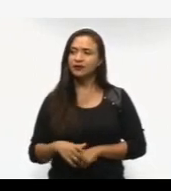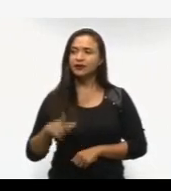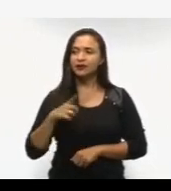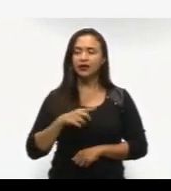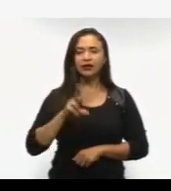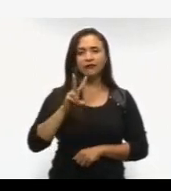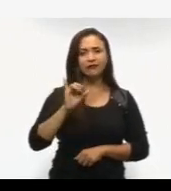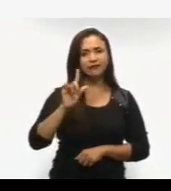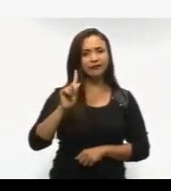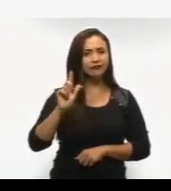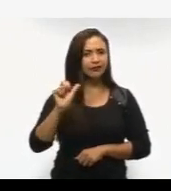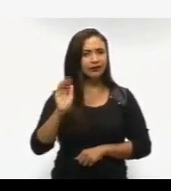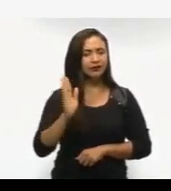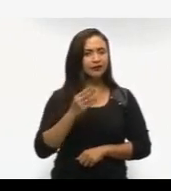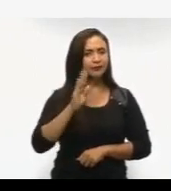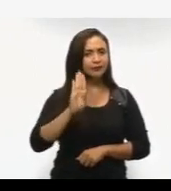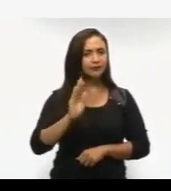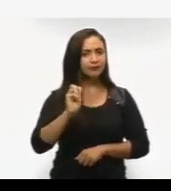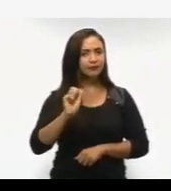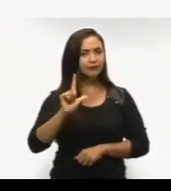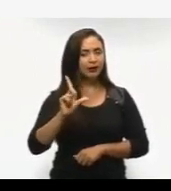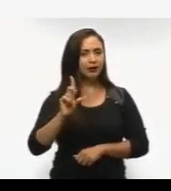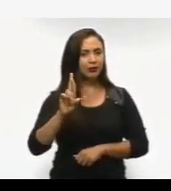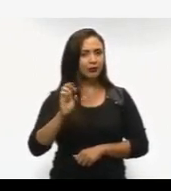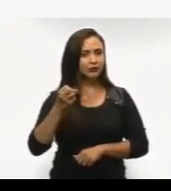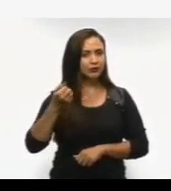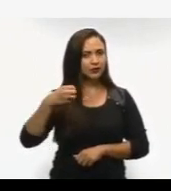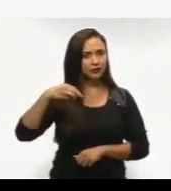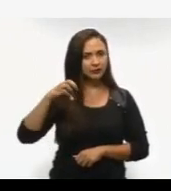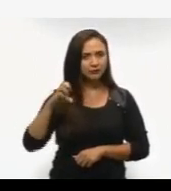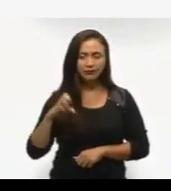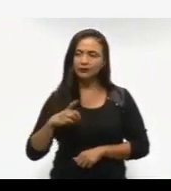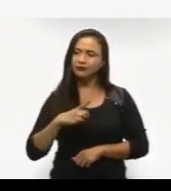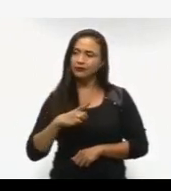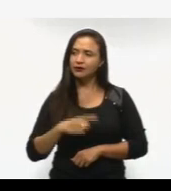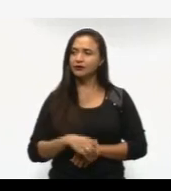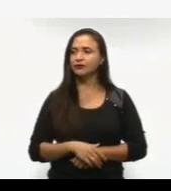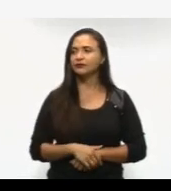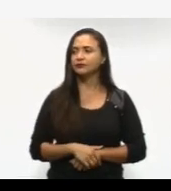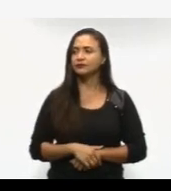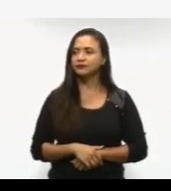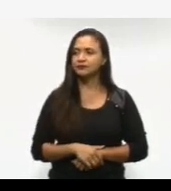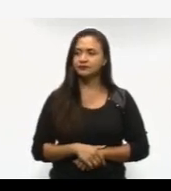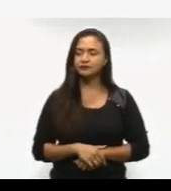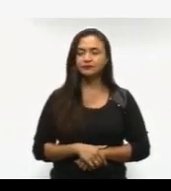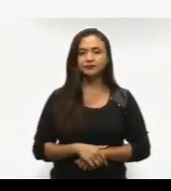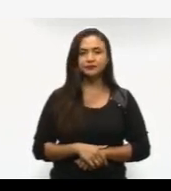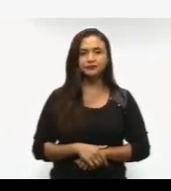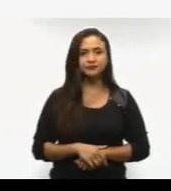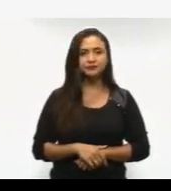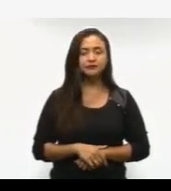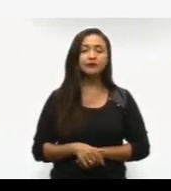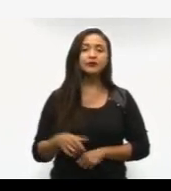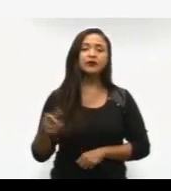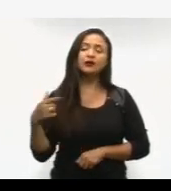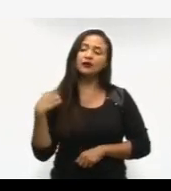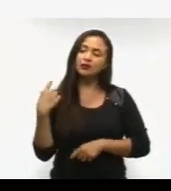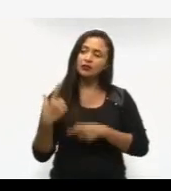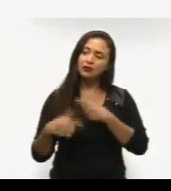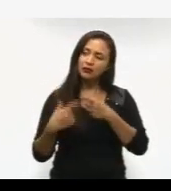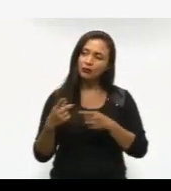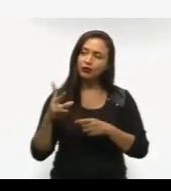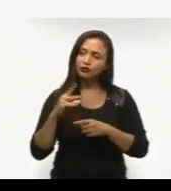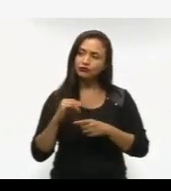viga baldrame, vou fazer mais um pilarzinho aqui, tá? A viga baldrame, depois a gente vai